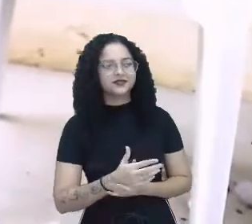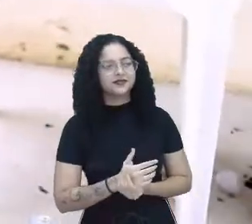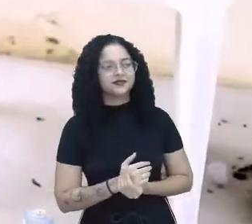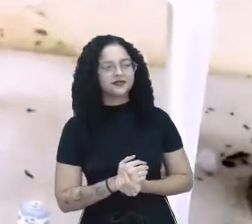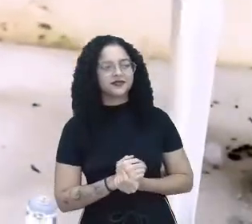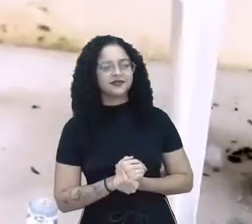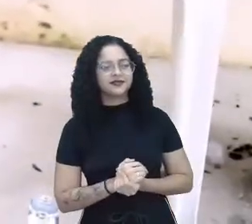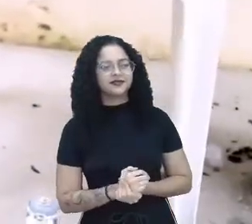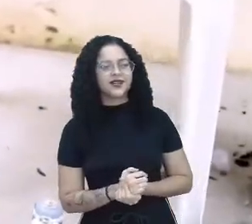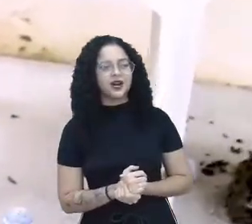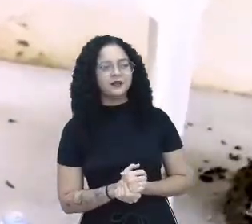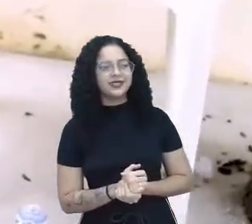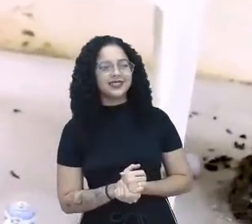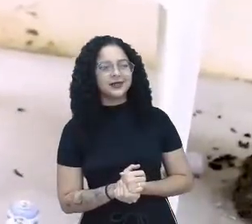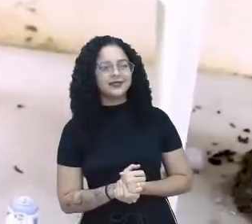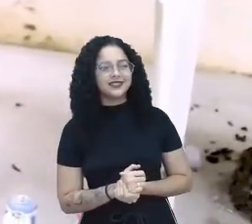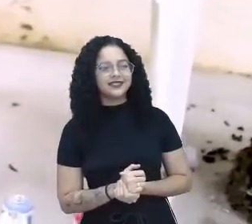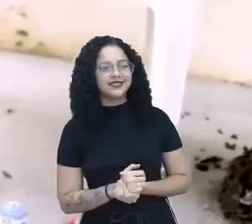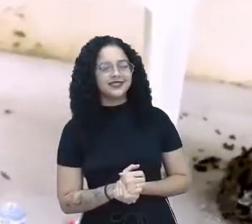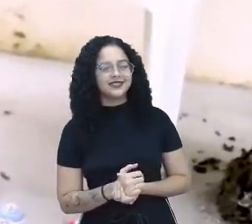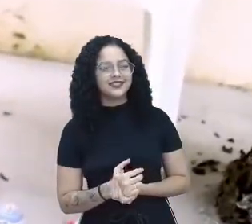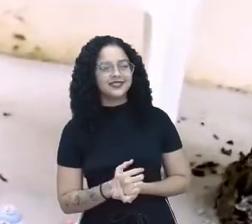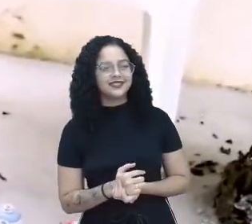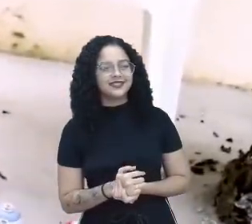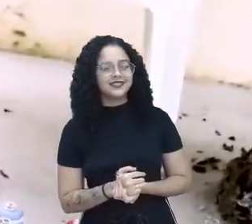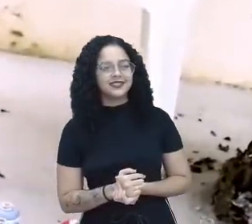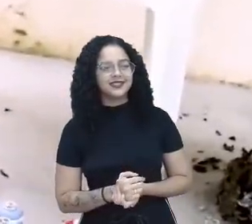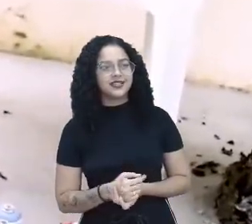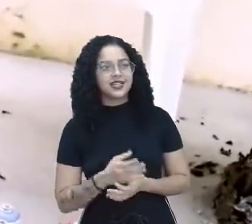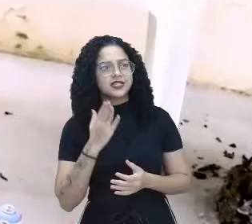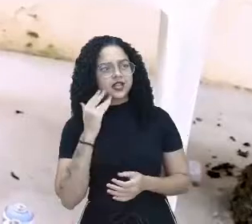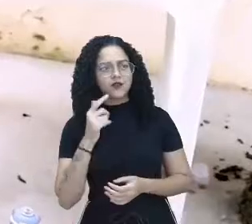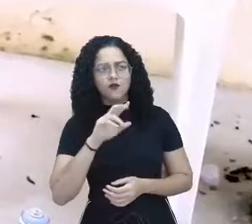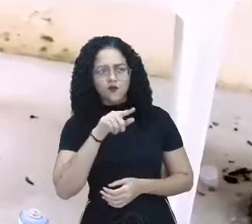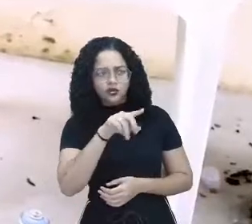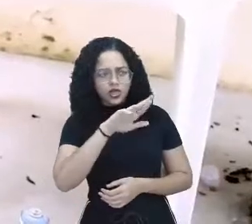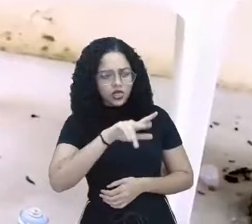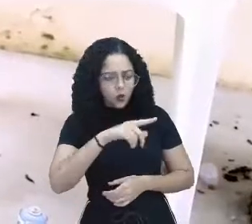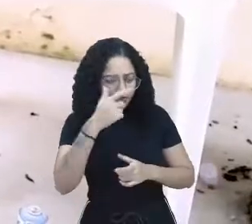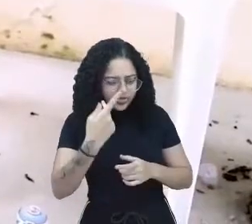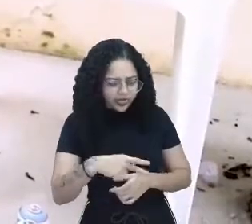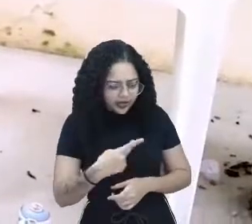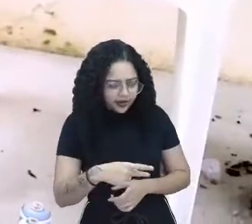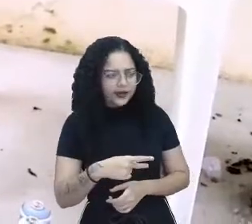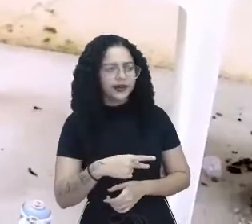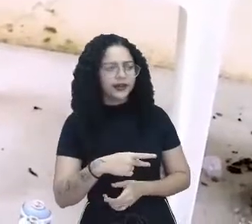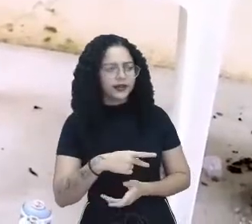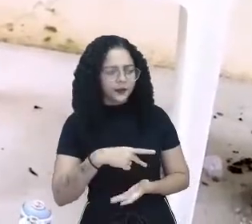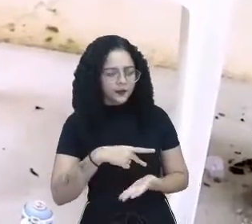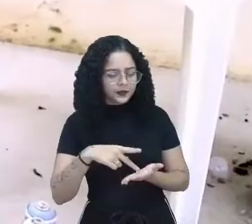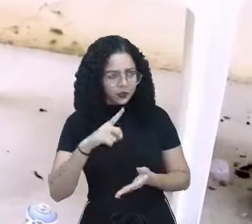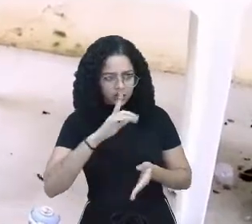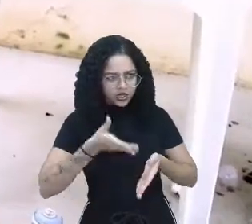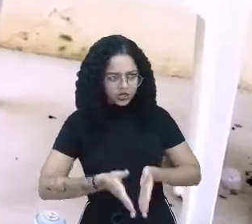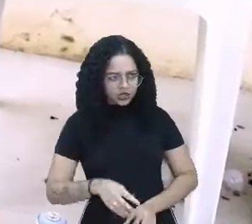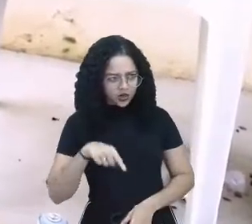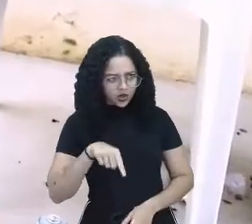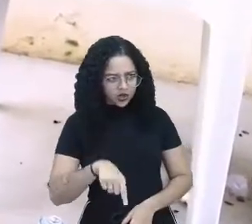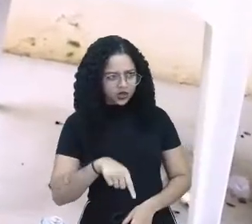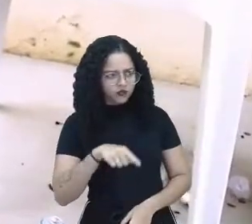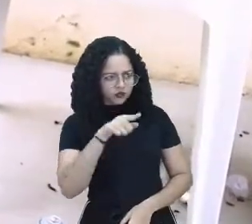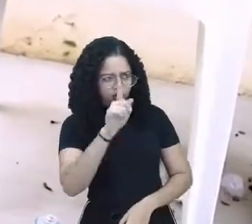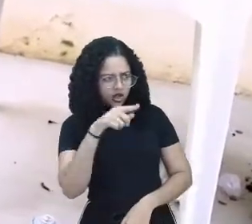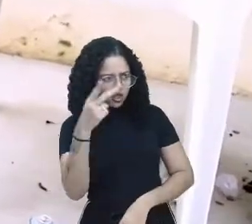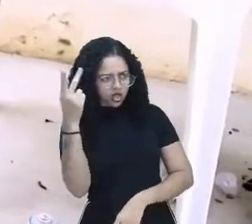Vai ser um prazer. Eu sei que você não é daqui, de Recife, pelo menos não nasceu aqui, nasceu no Rio de